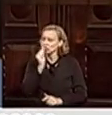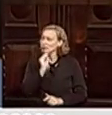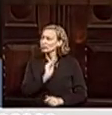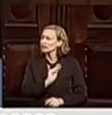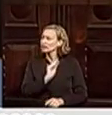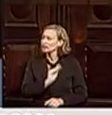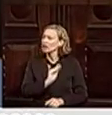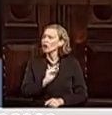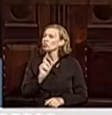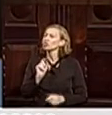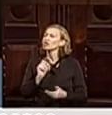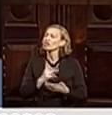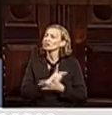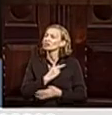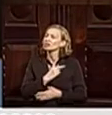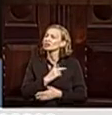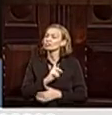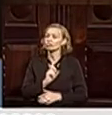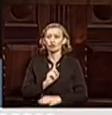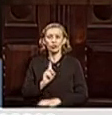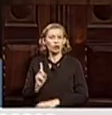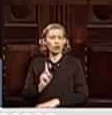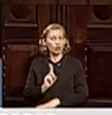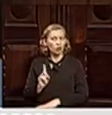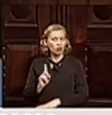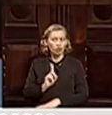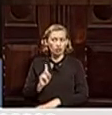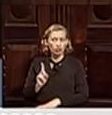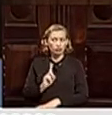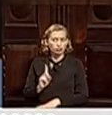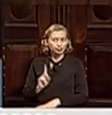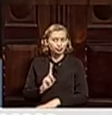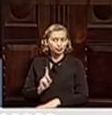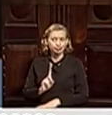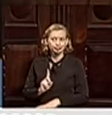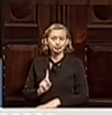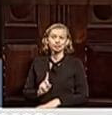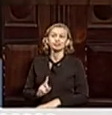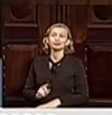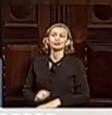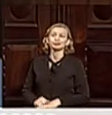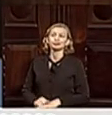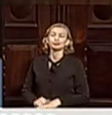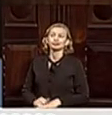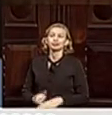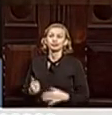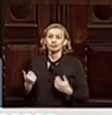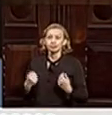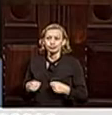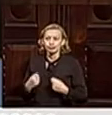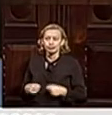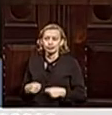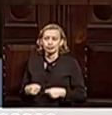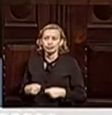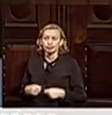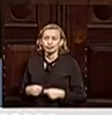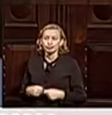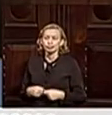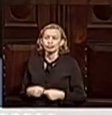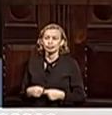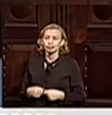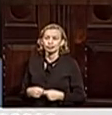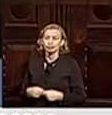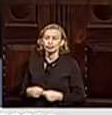está acontecendo. Portanto, instalar a sua comissão de ética, dar tratamento a